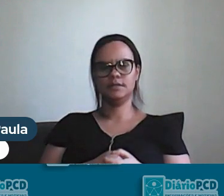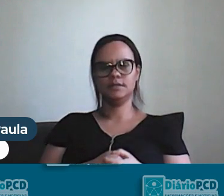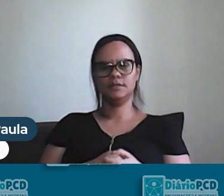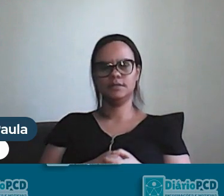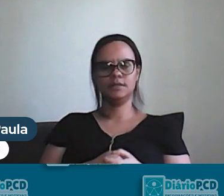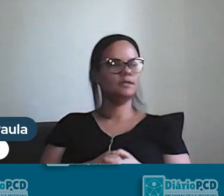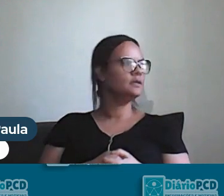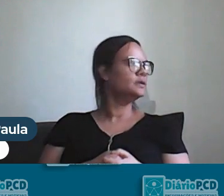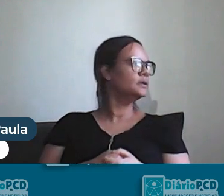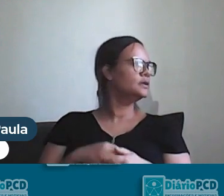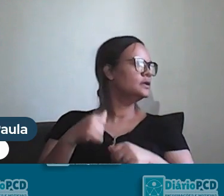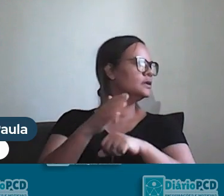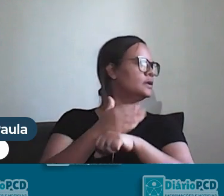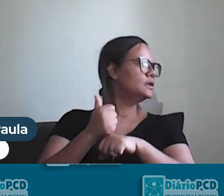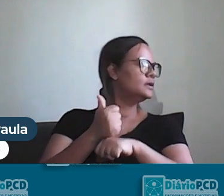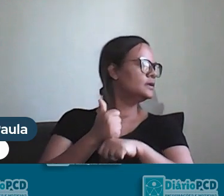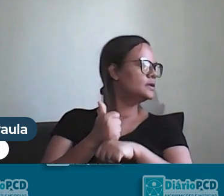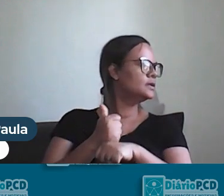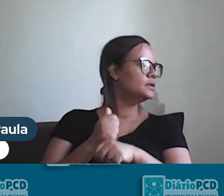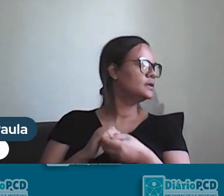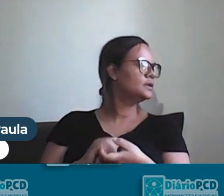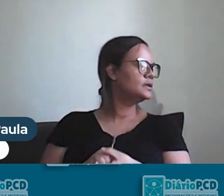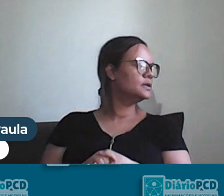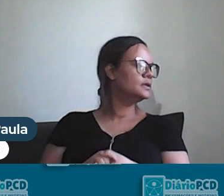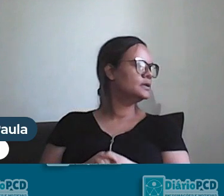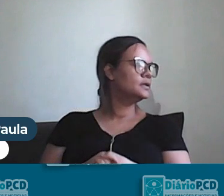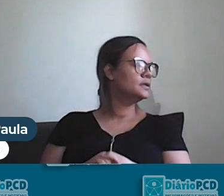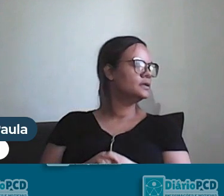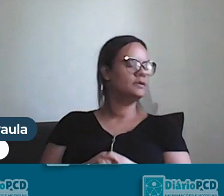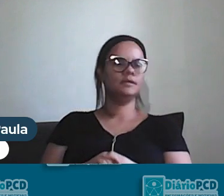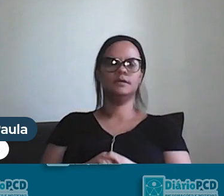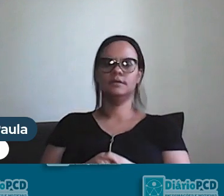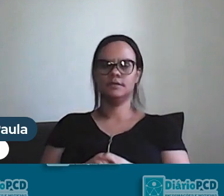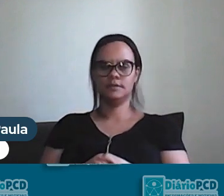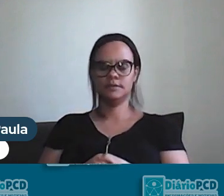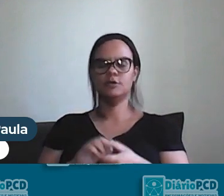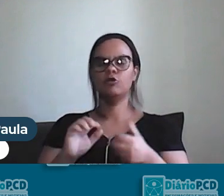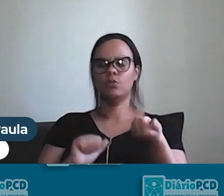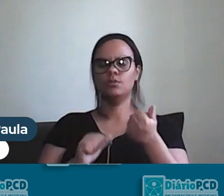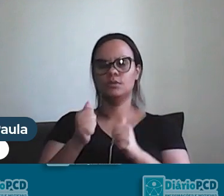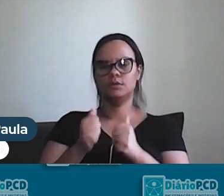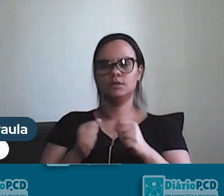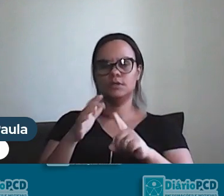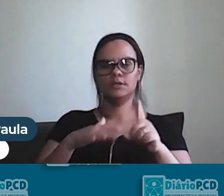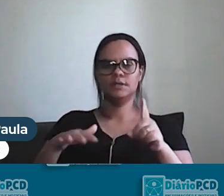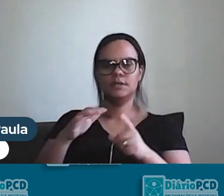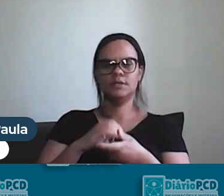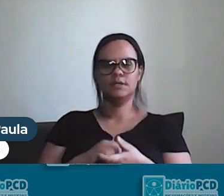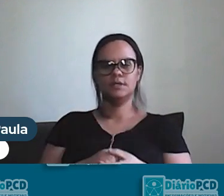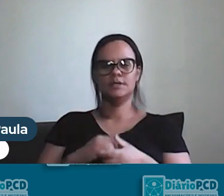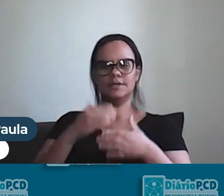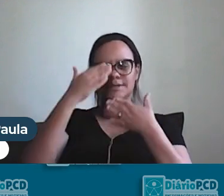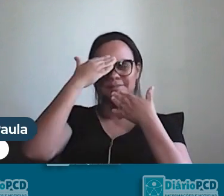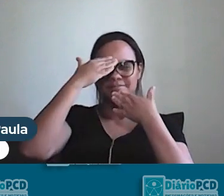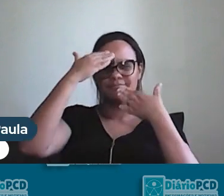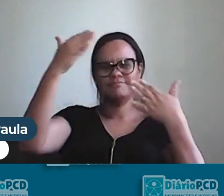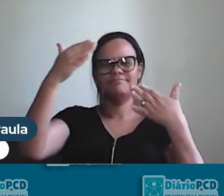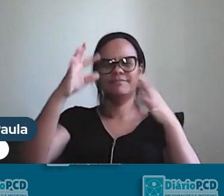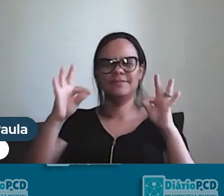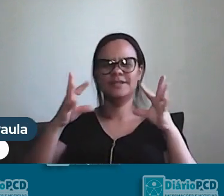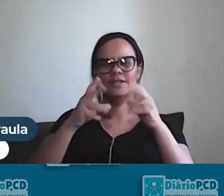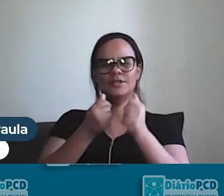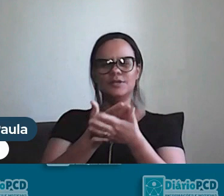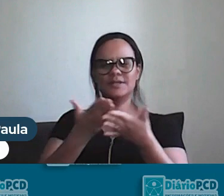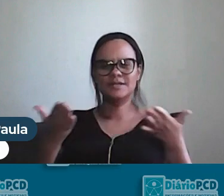de profissionais, de entidades sobre a questão da avaliação biopsicossocial. Quero agradecer imensamente a todos